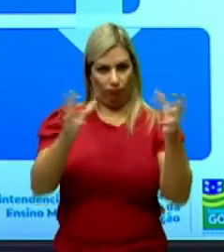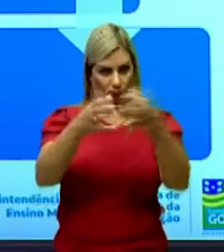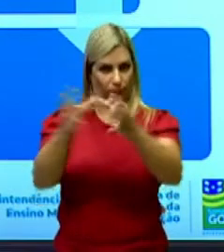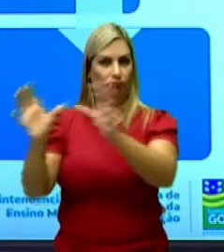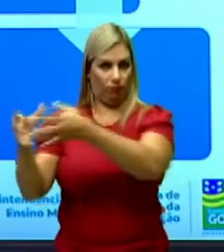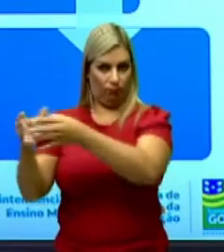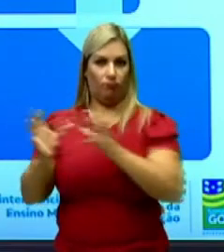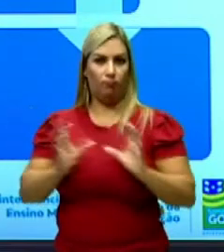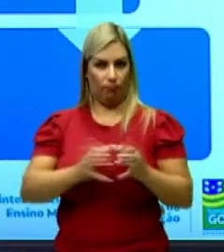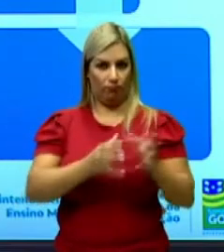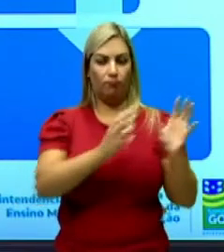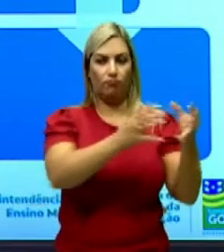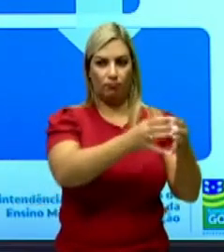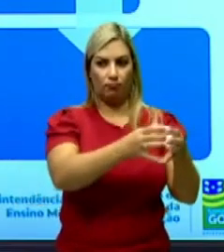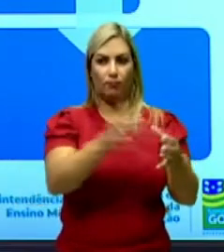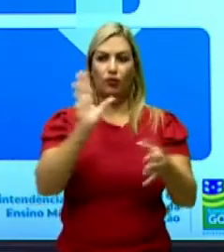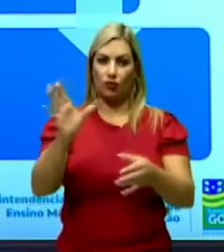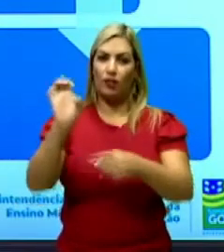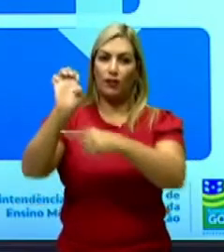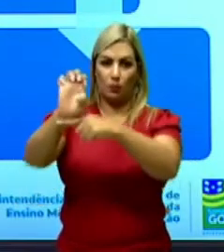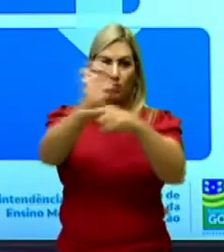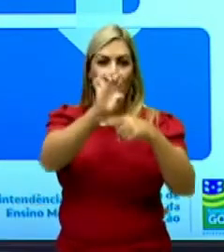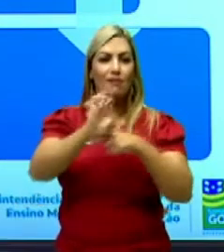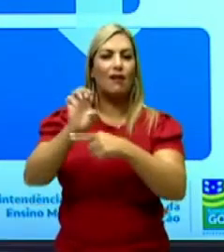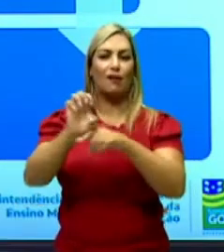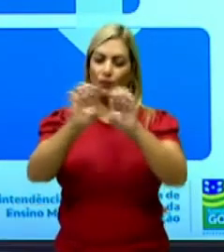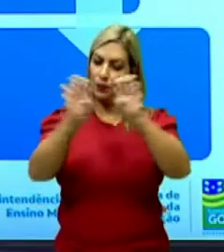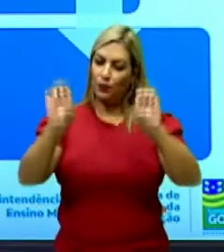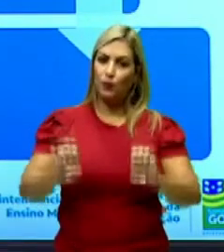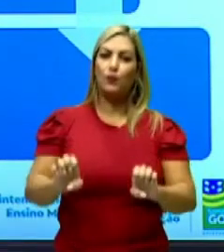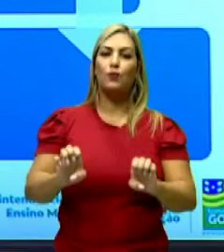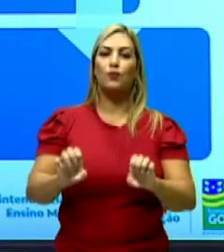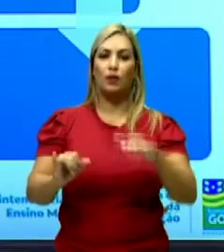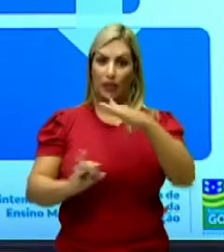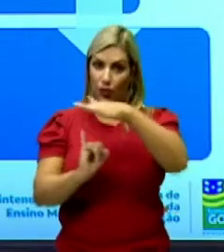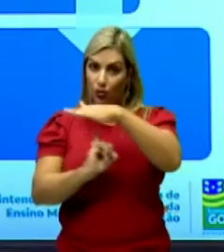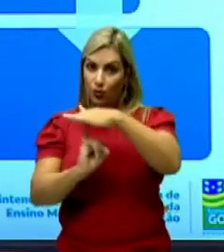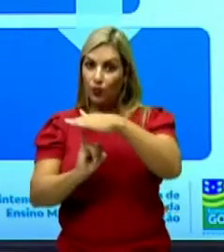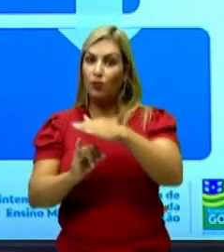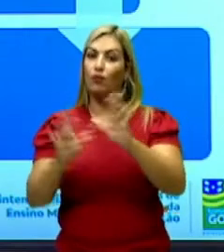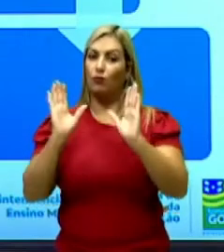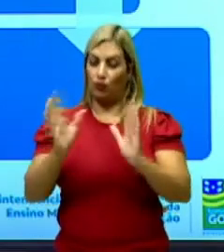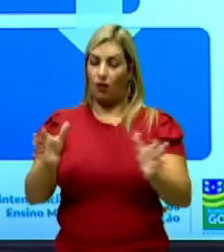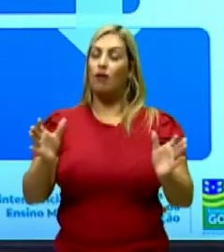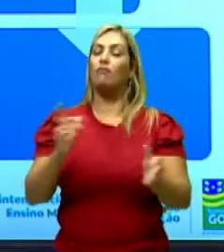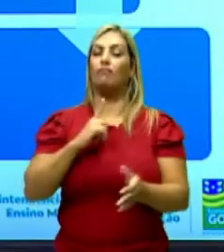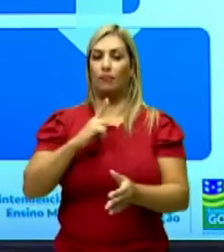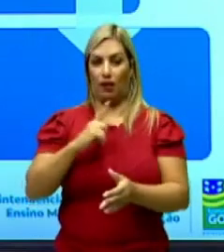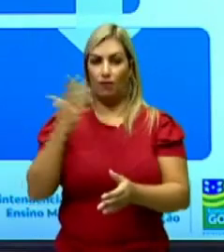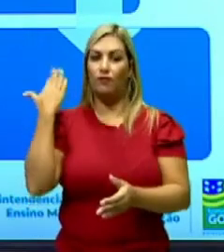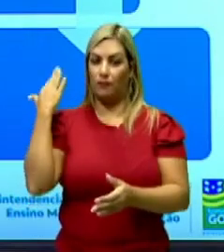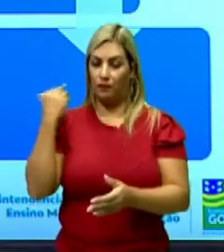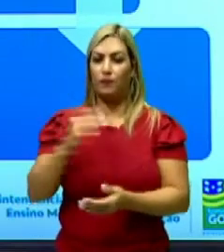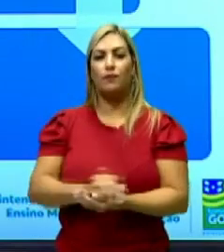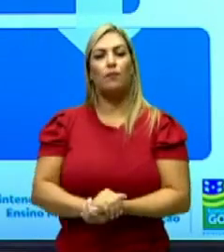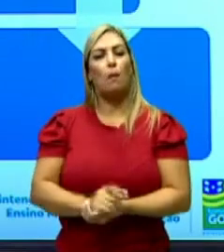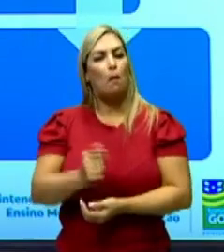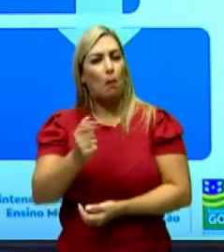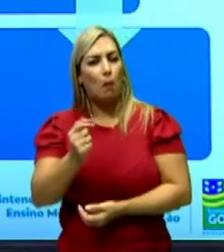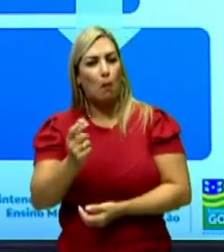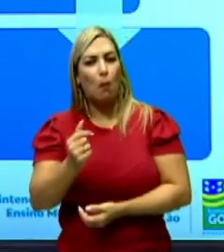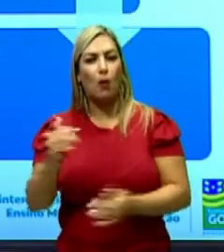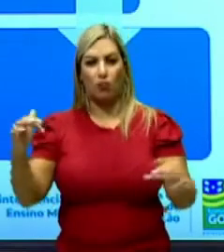já tenho o estado estruturado e institucionalmente constituído existia